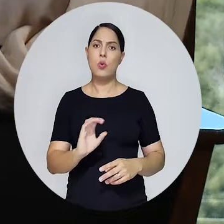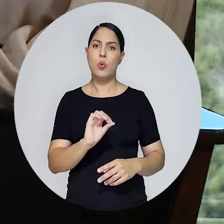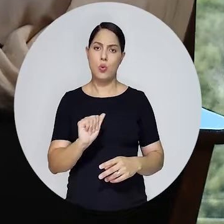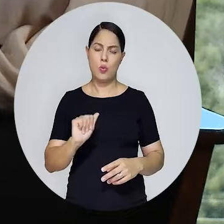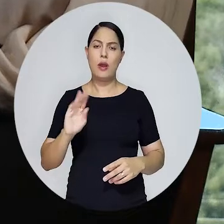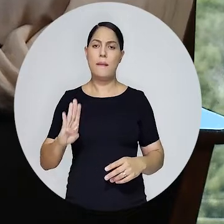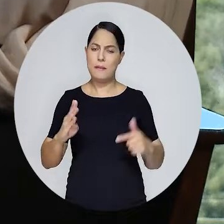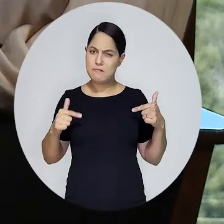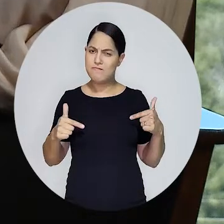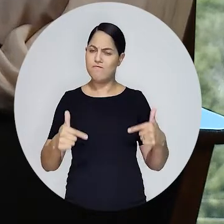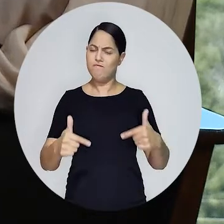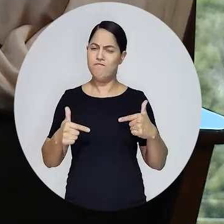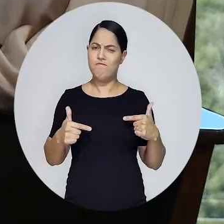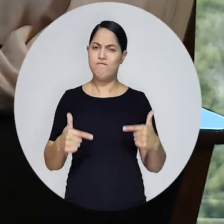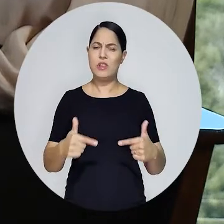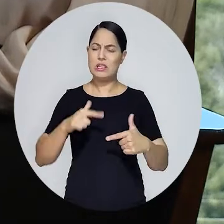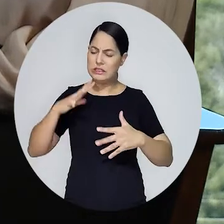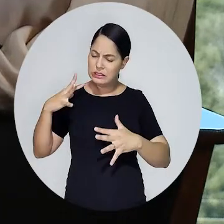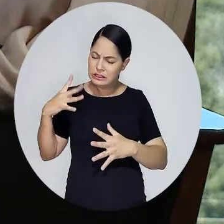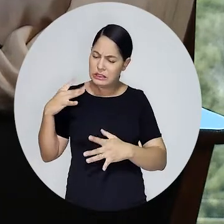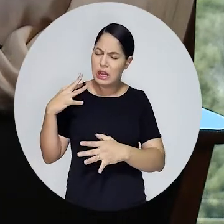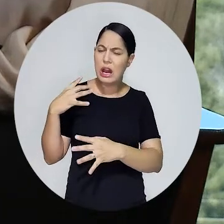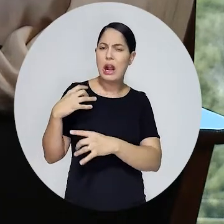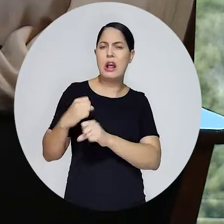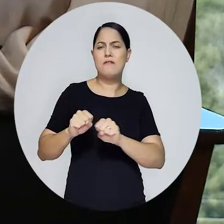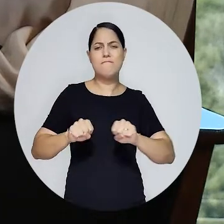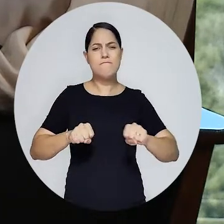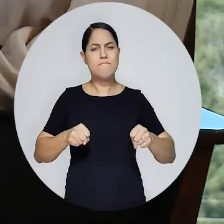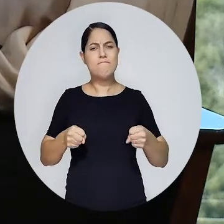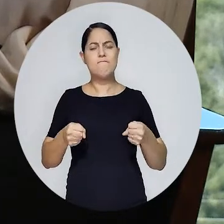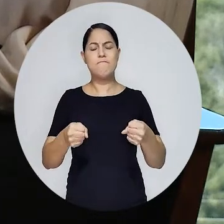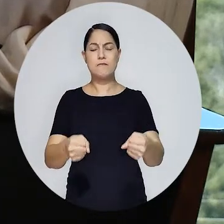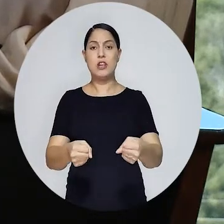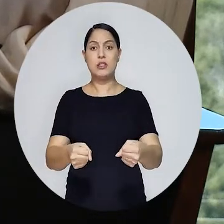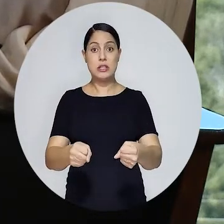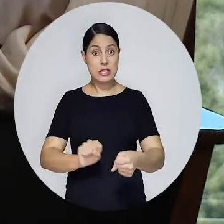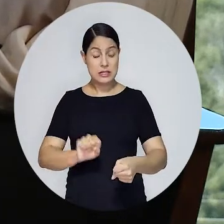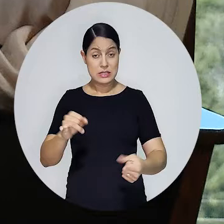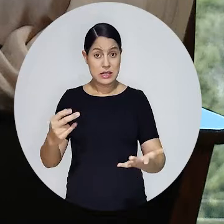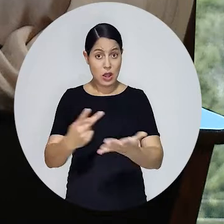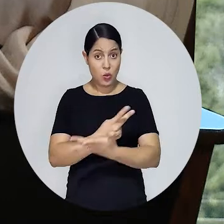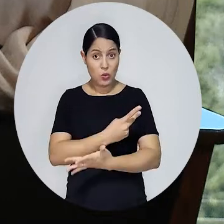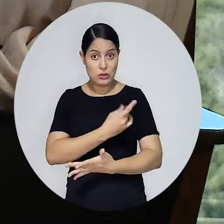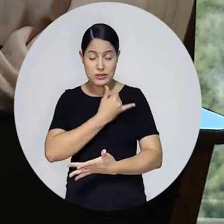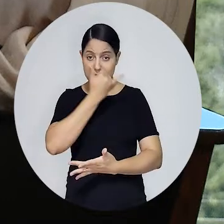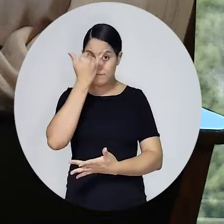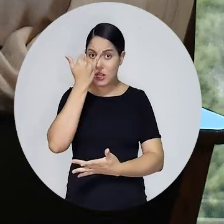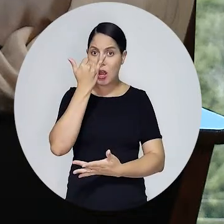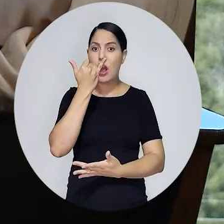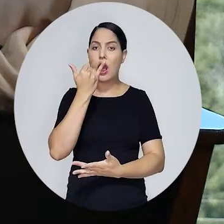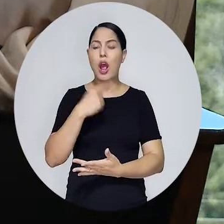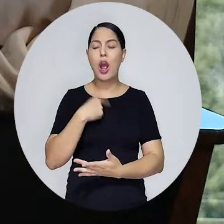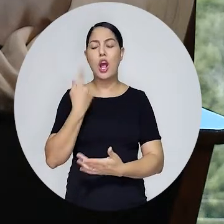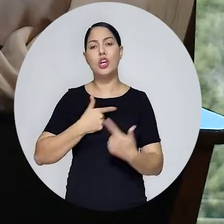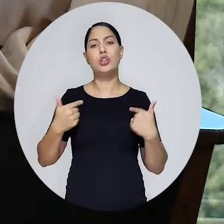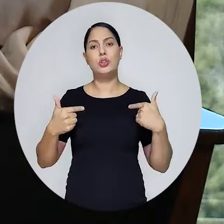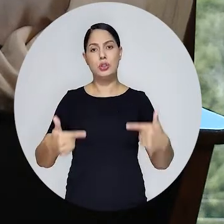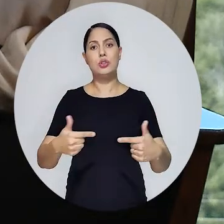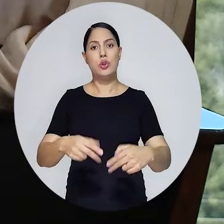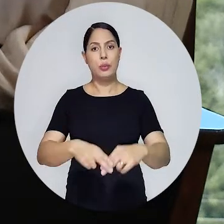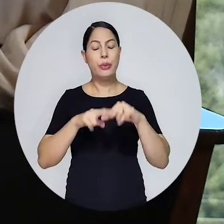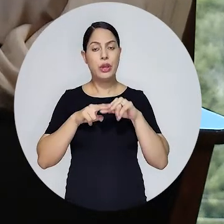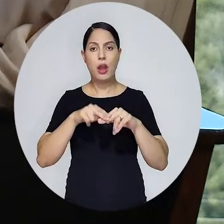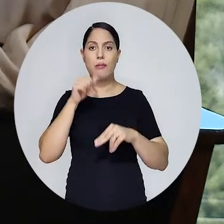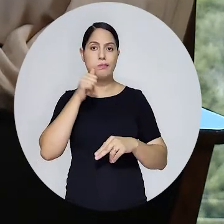sobre isso e nós estamos somando esforços justamente para que quando ocorra isso, nós agirmos e a advogada não se